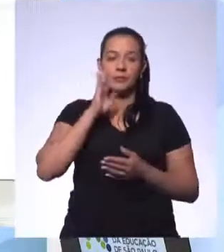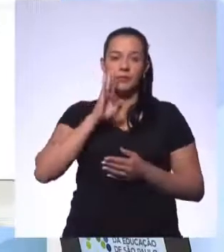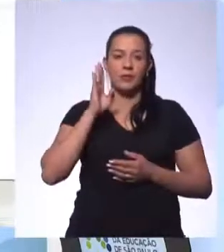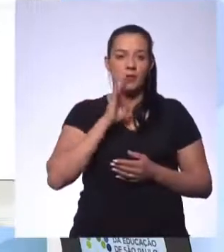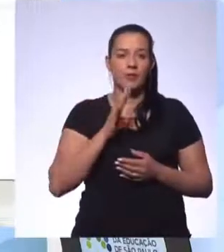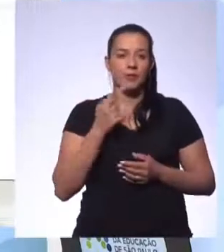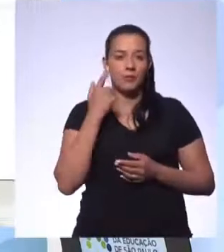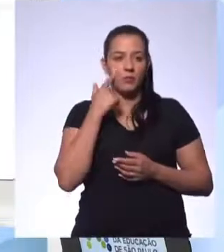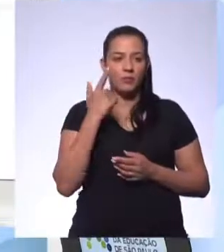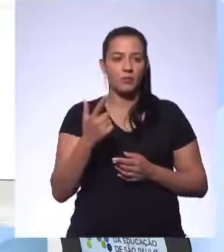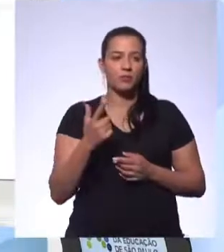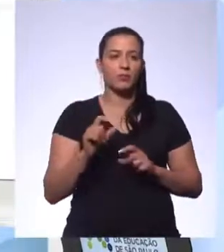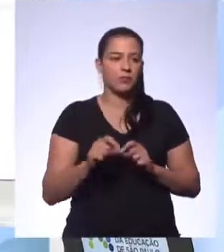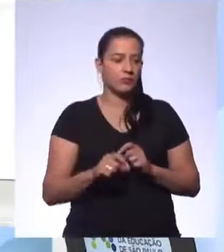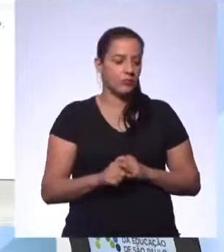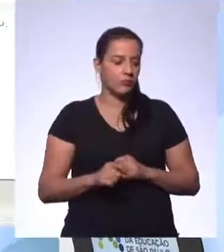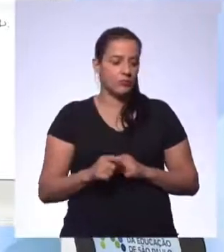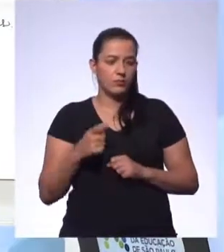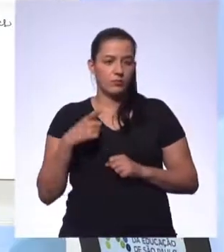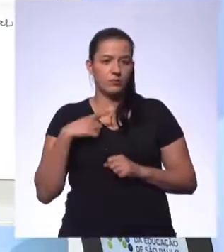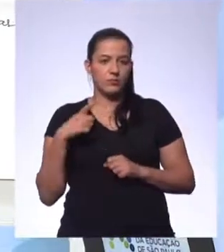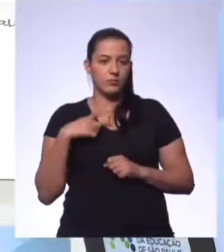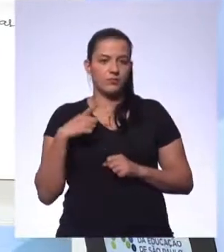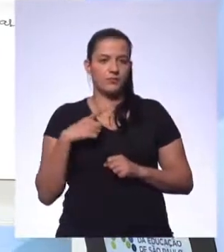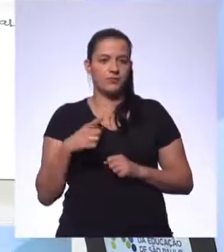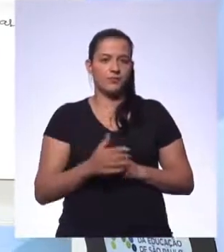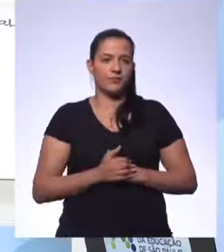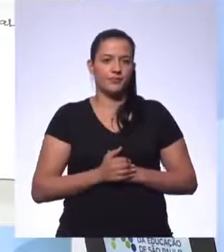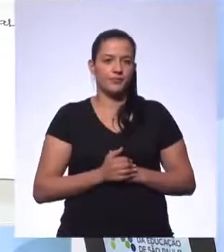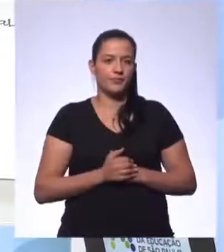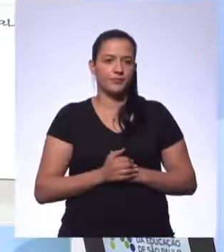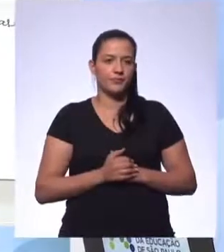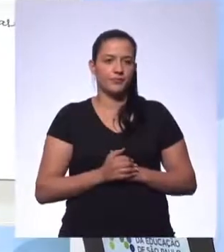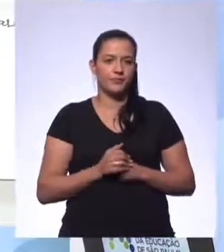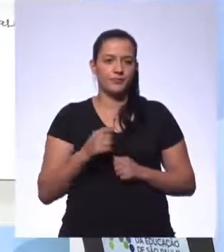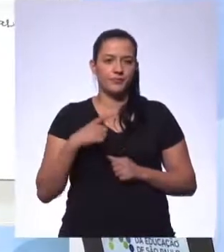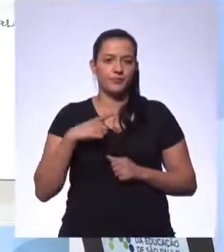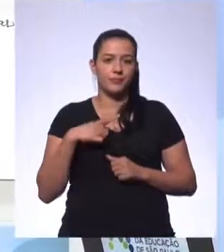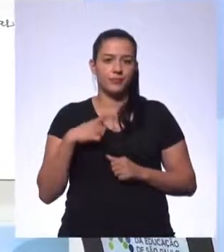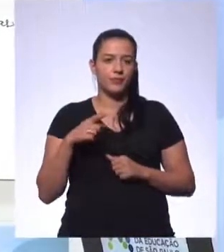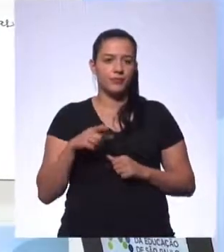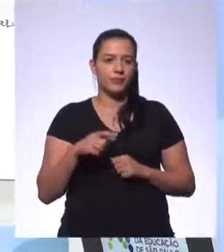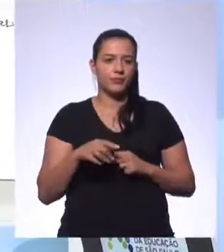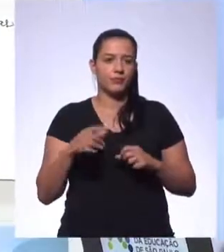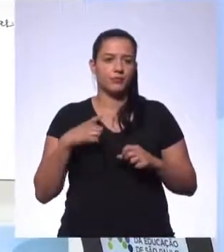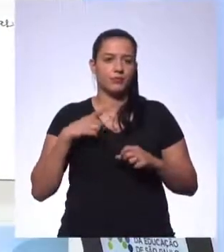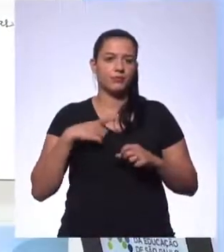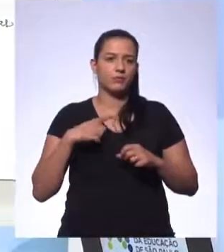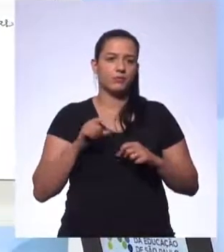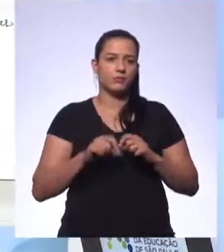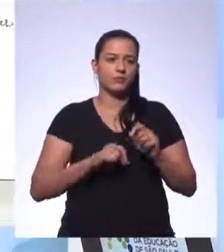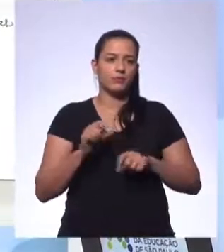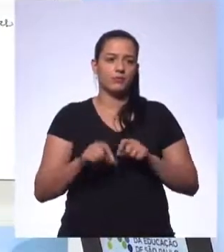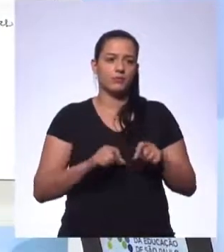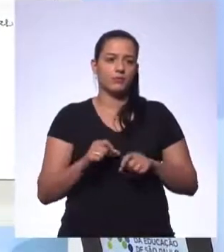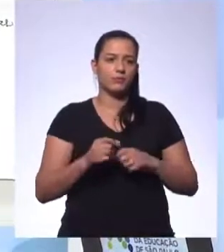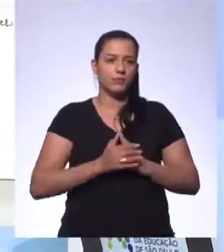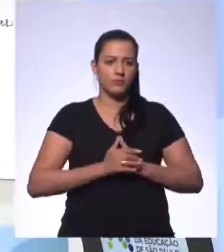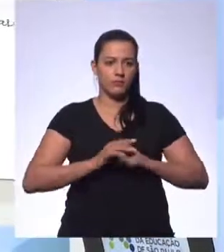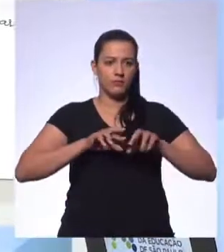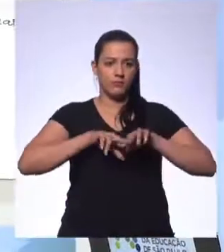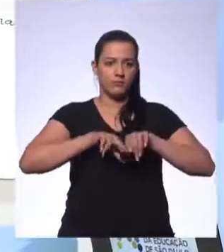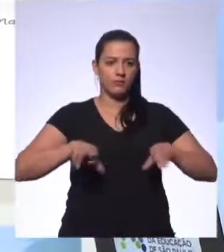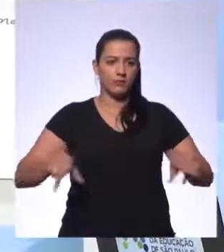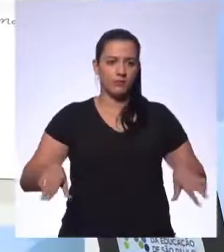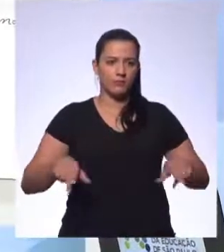já deu para a gente ter uma ideia assim clara de como que vocês poderiam então estar usando esses temas, né, para estarem compondo